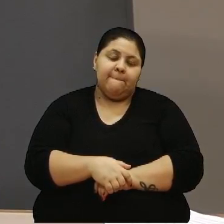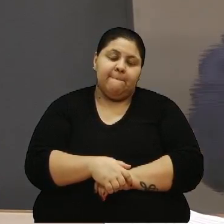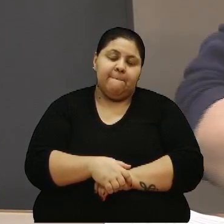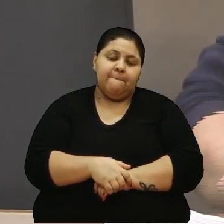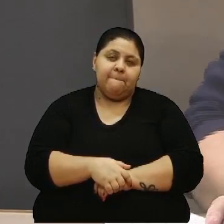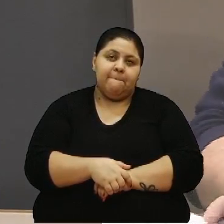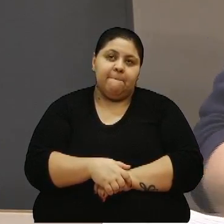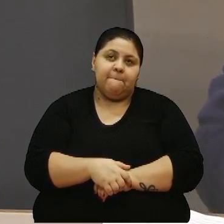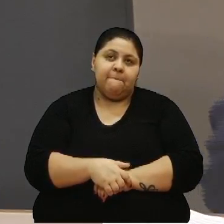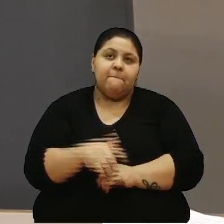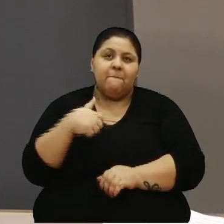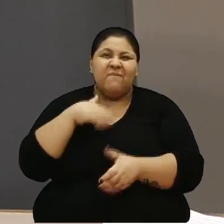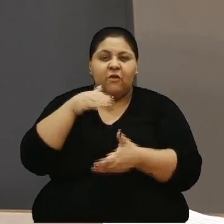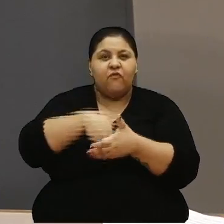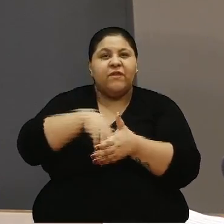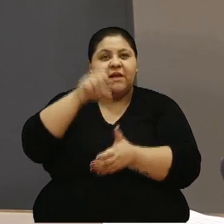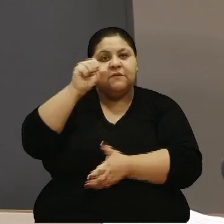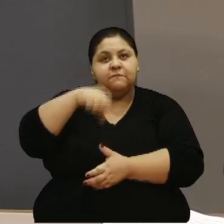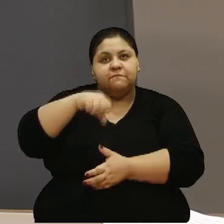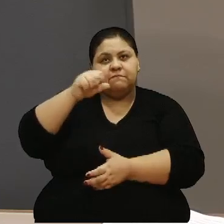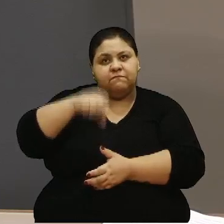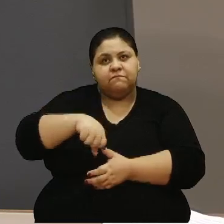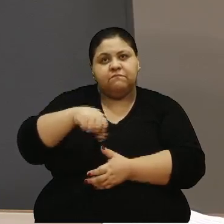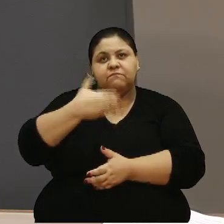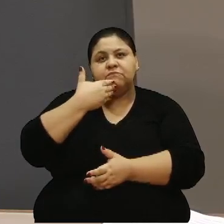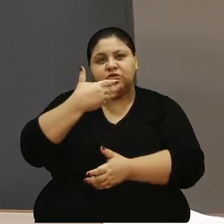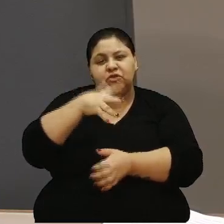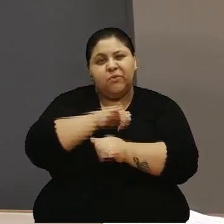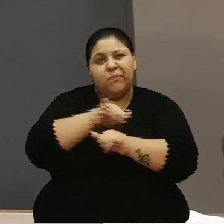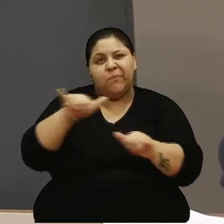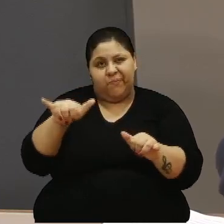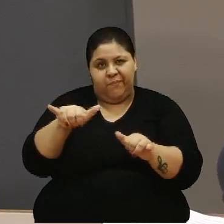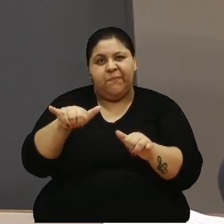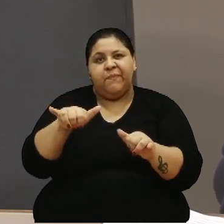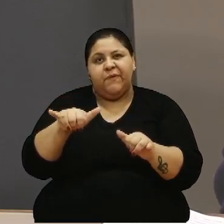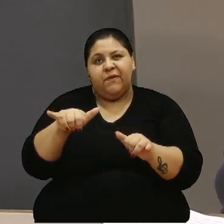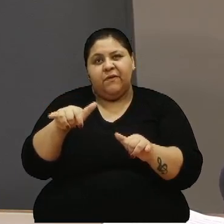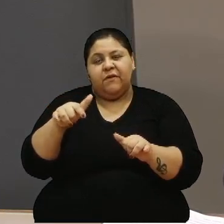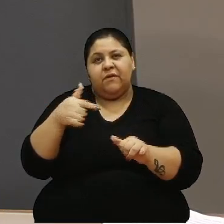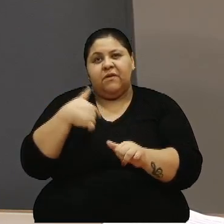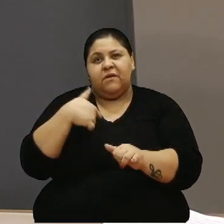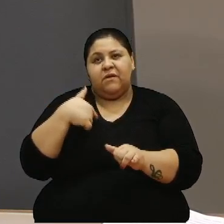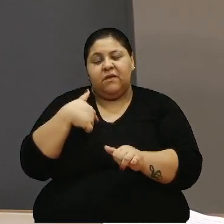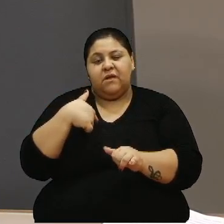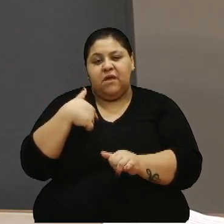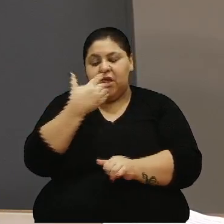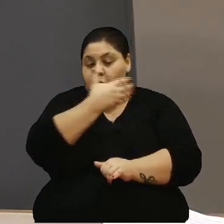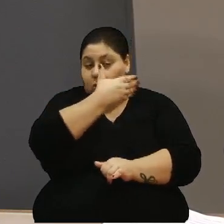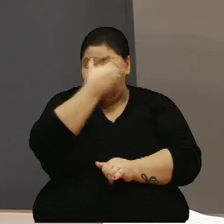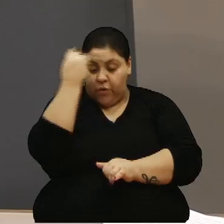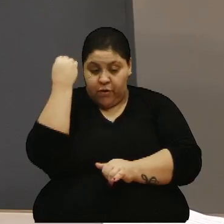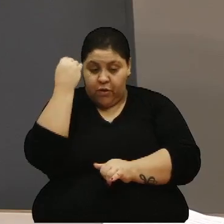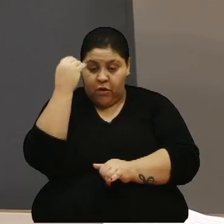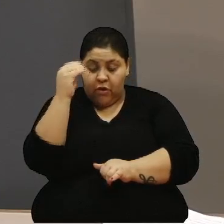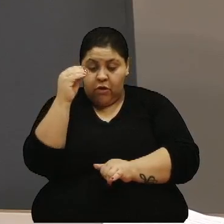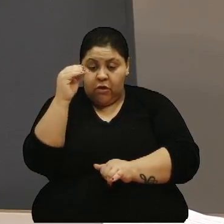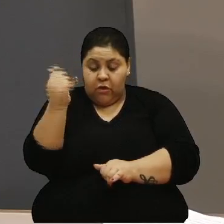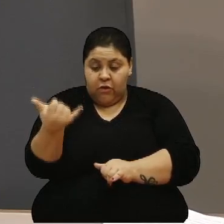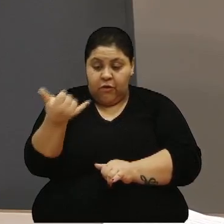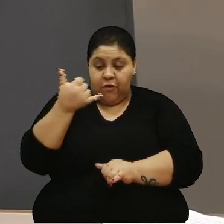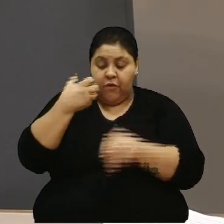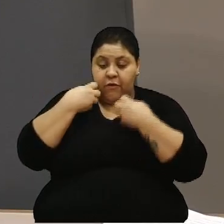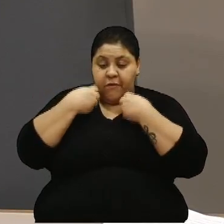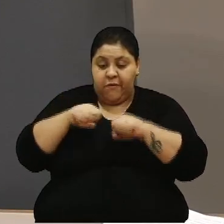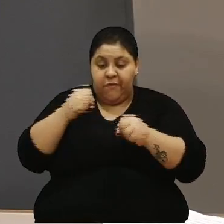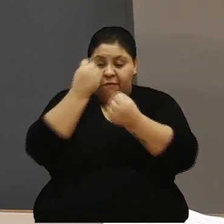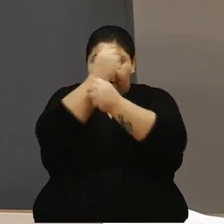E com certeza vou votar a favor aqui a seu pedido de informação. E aí até passou também despercebido por mim, eu recebi agora da Secretaria do Meio